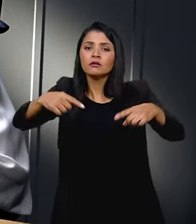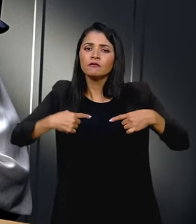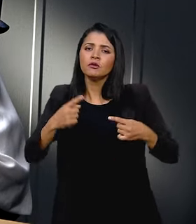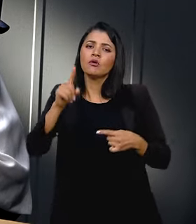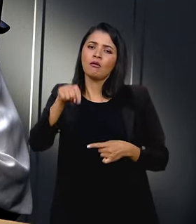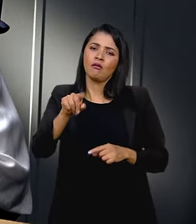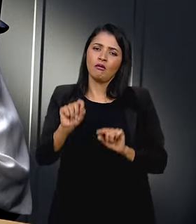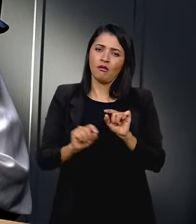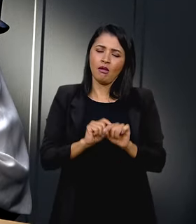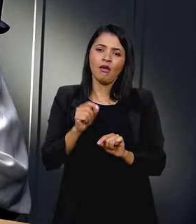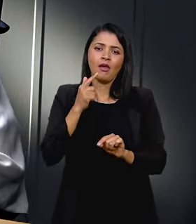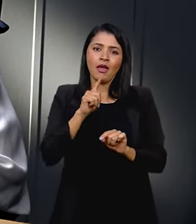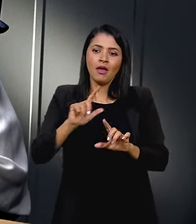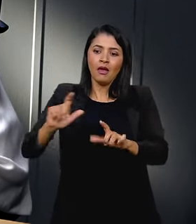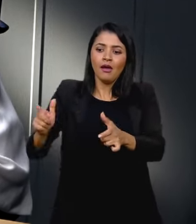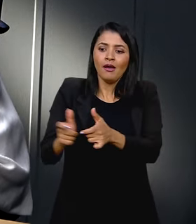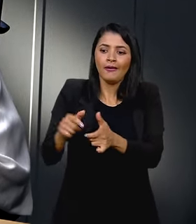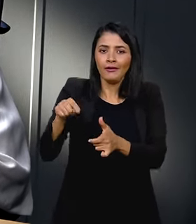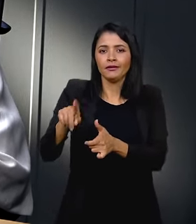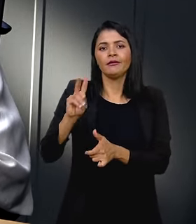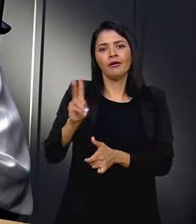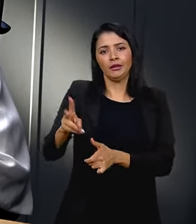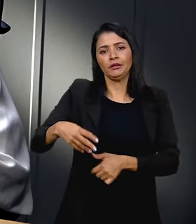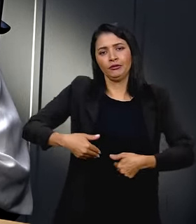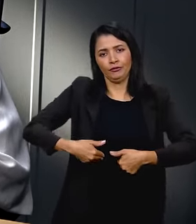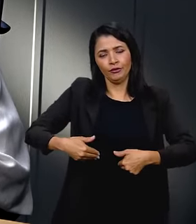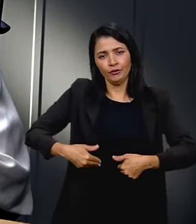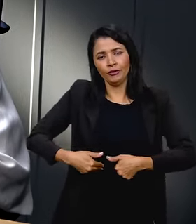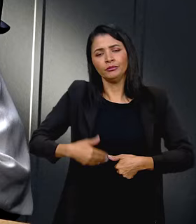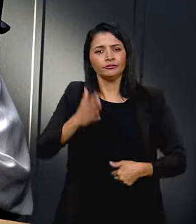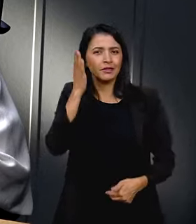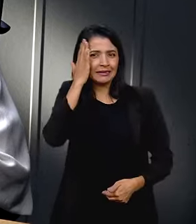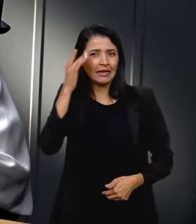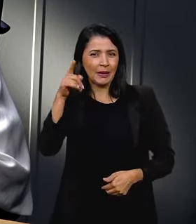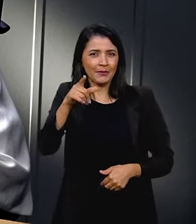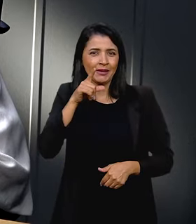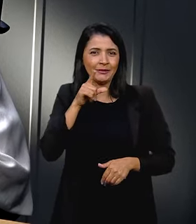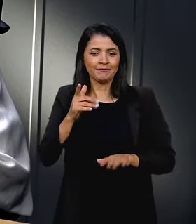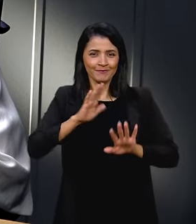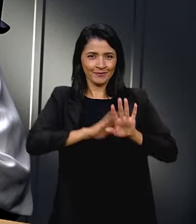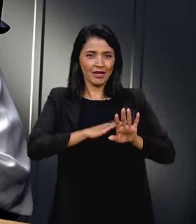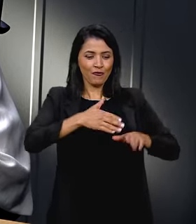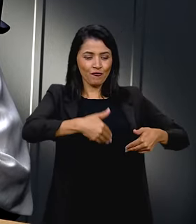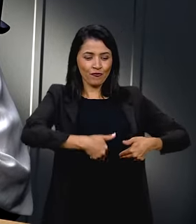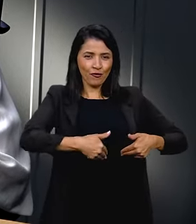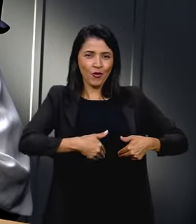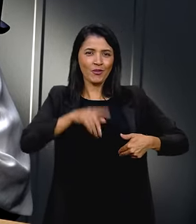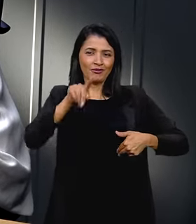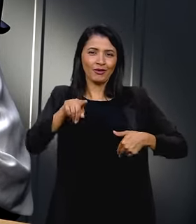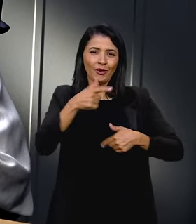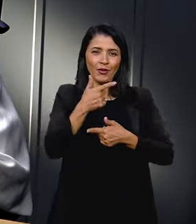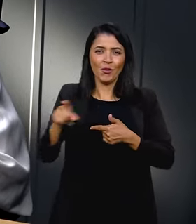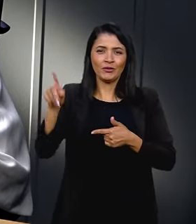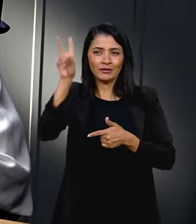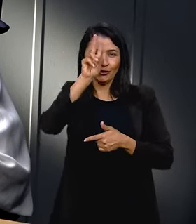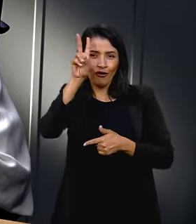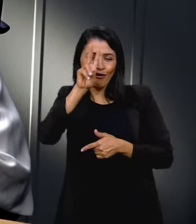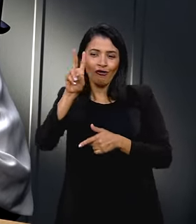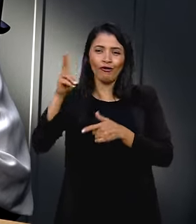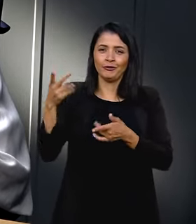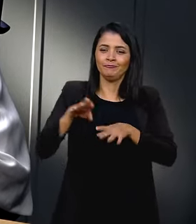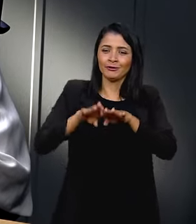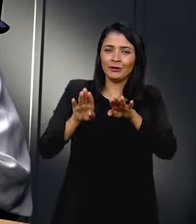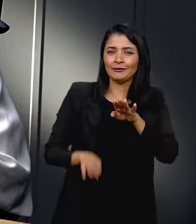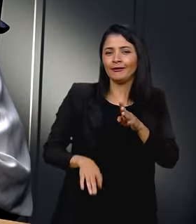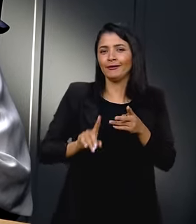desafio que é chegar nesse remanescente né e a gente sabe que por trás da fome tem causas estruturantes e históricas